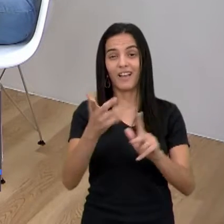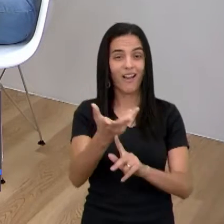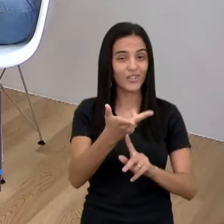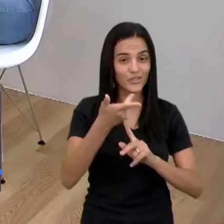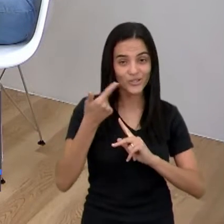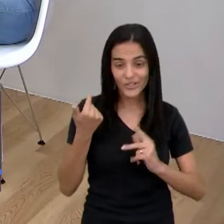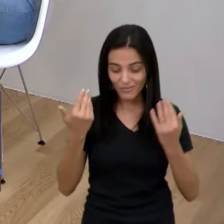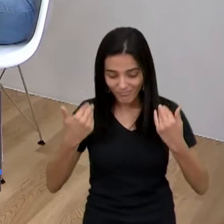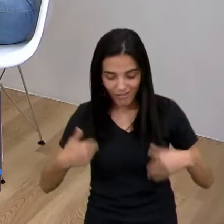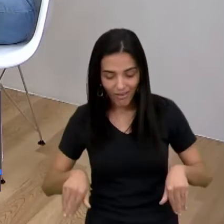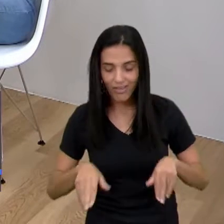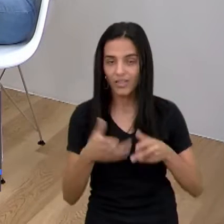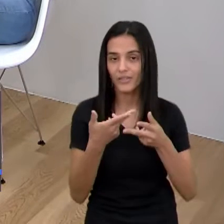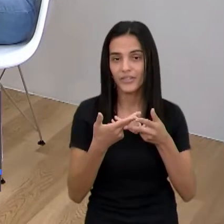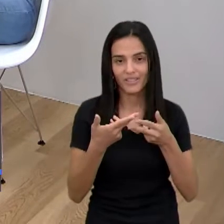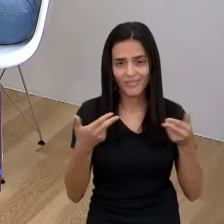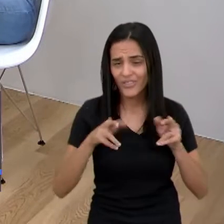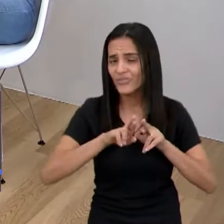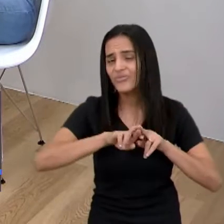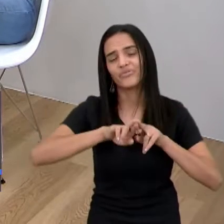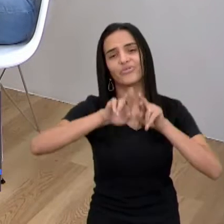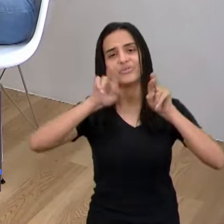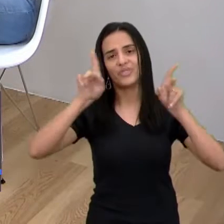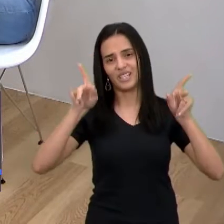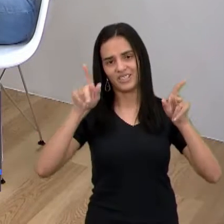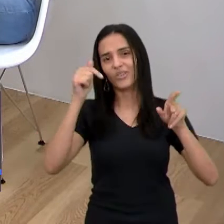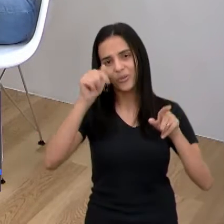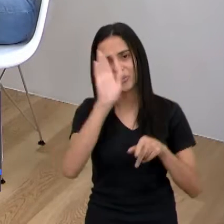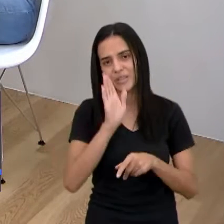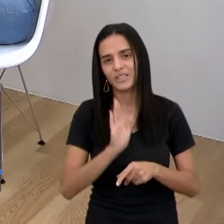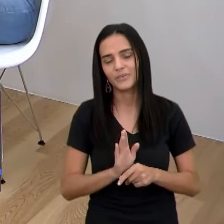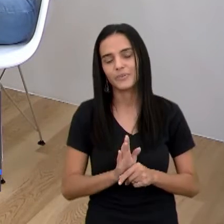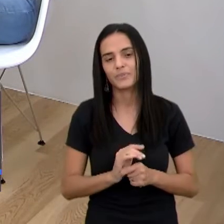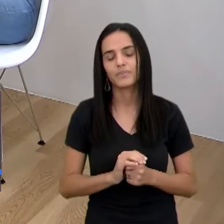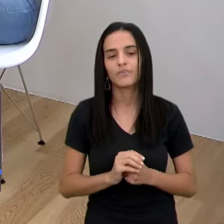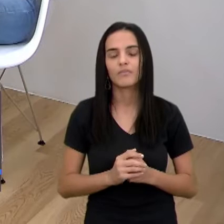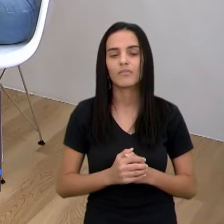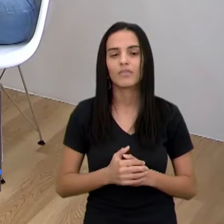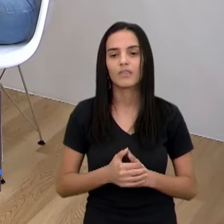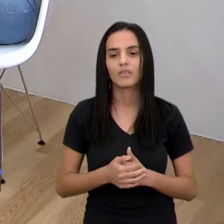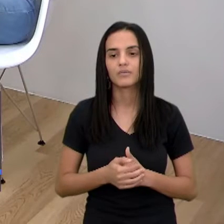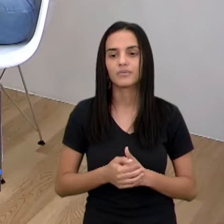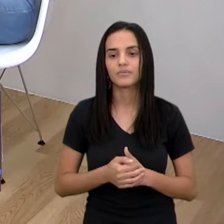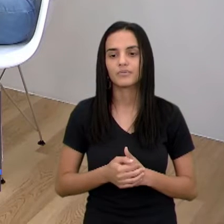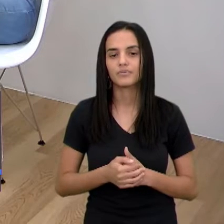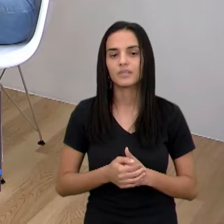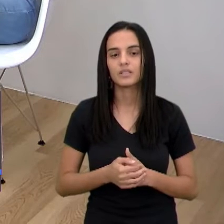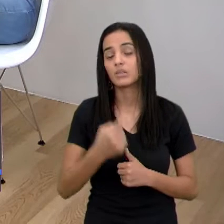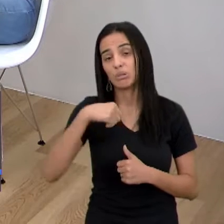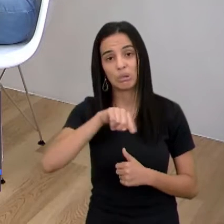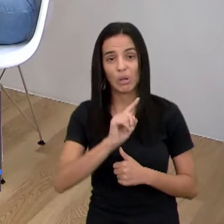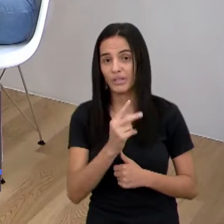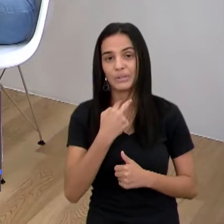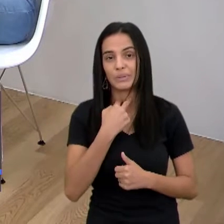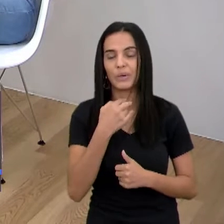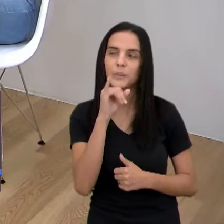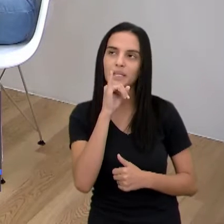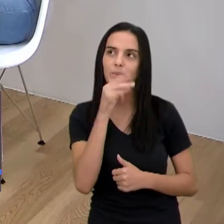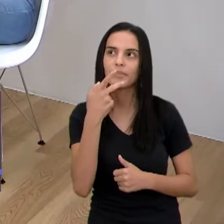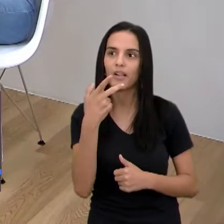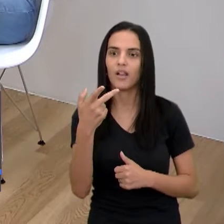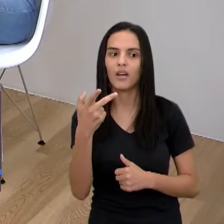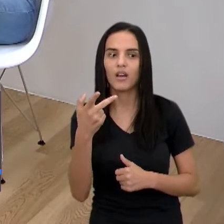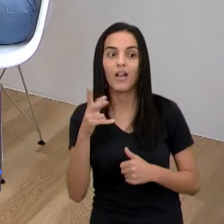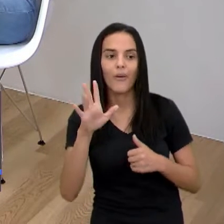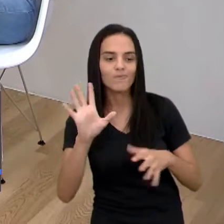artísticos, estéticos, que não é exatamente igual ao nosso. E a gente não pode negar que há aí um